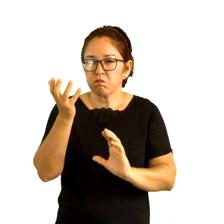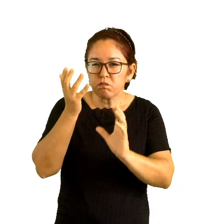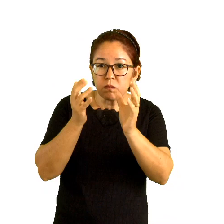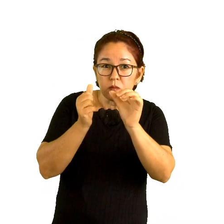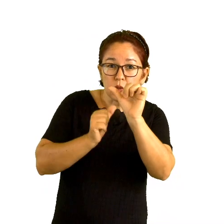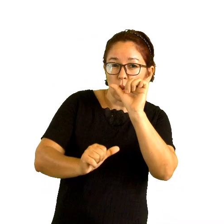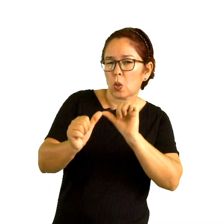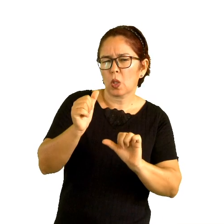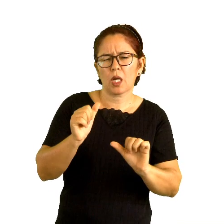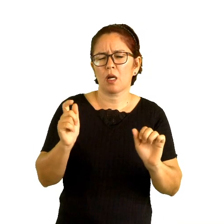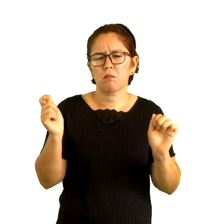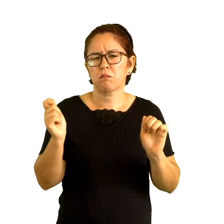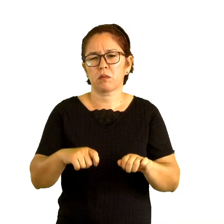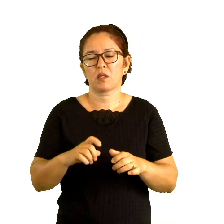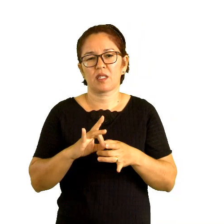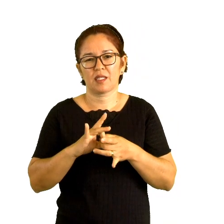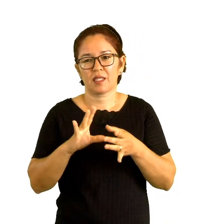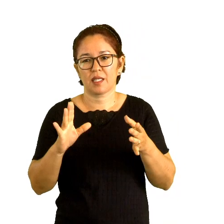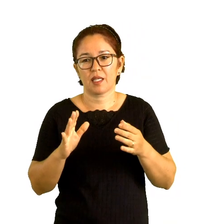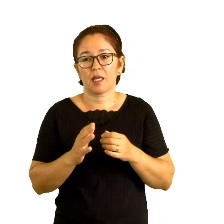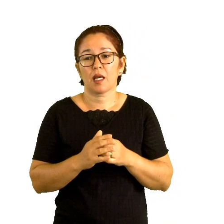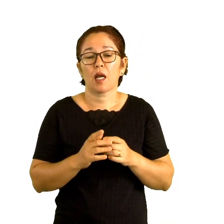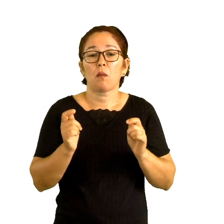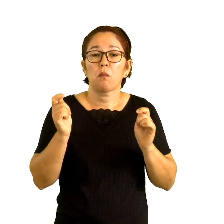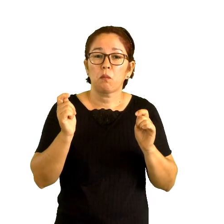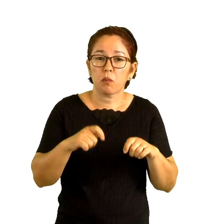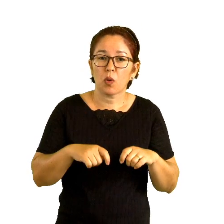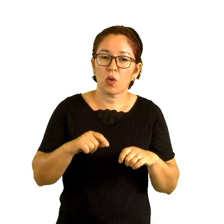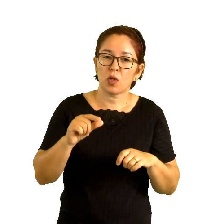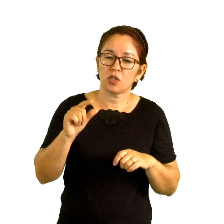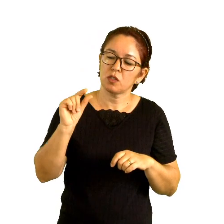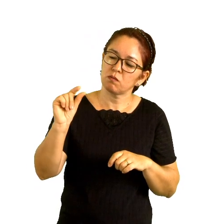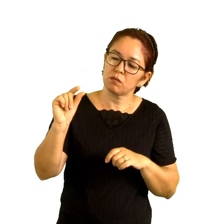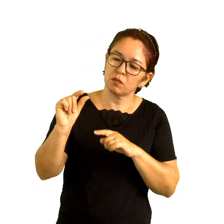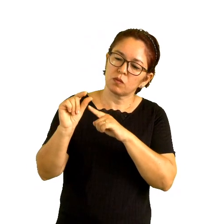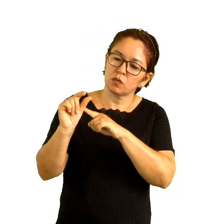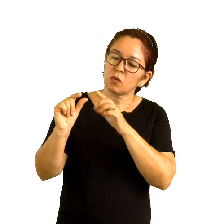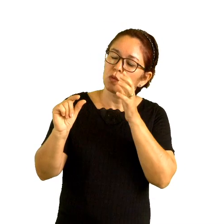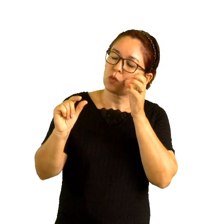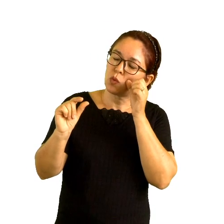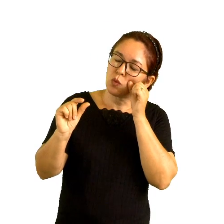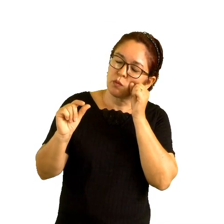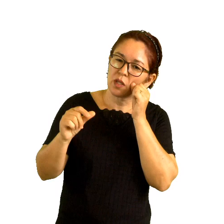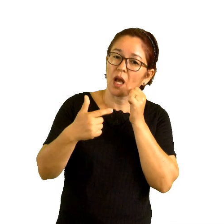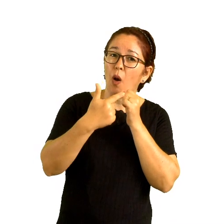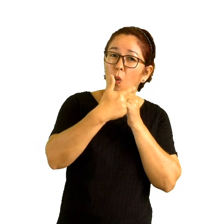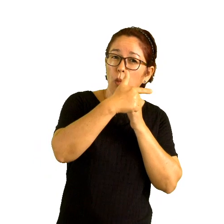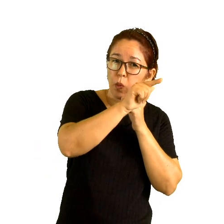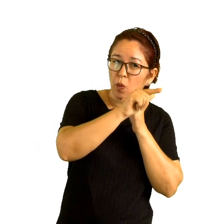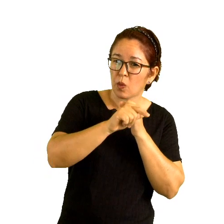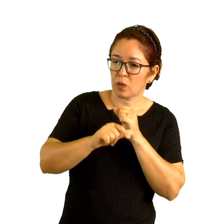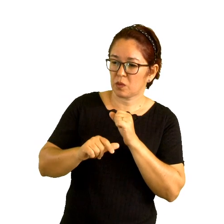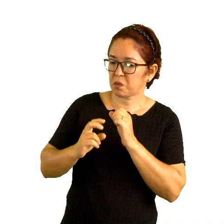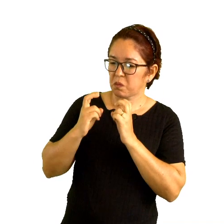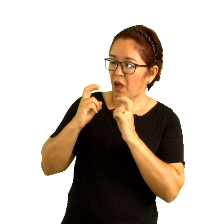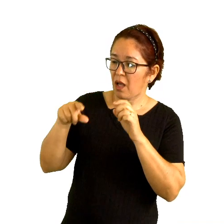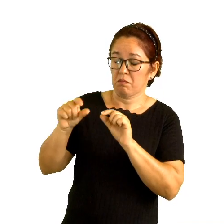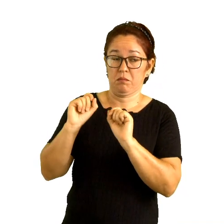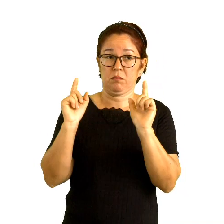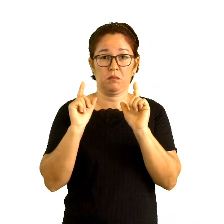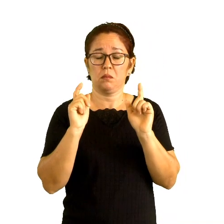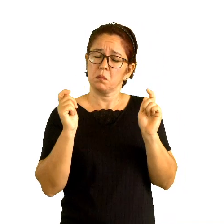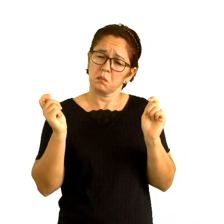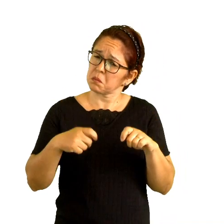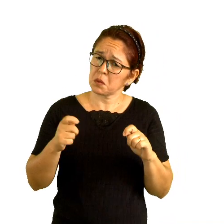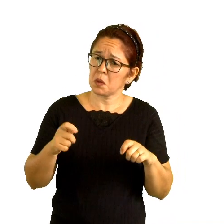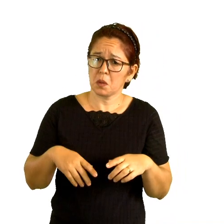história. Poderia colocar a pulguinha dormindo e que surge outro personagem para atrapalhar. Pode colocar que depois